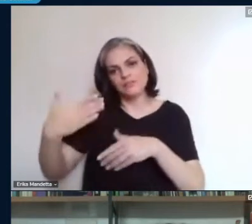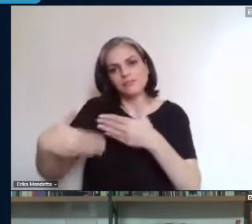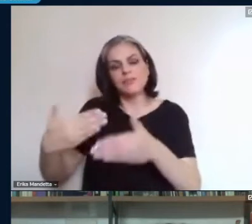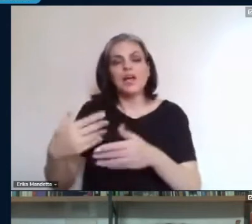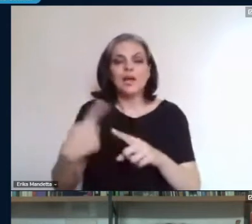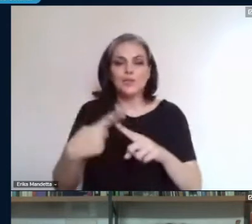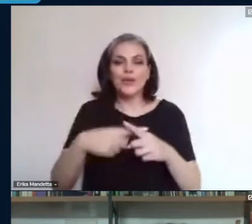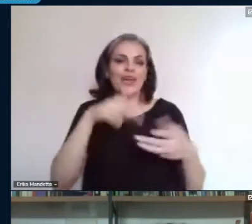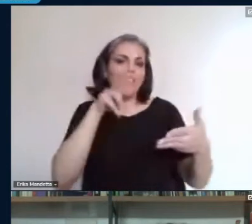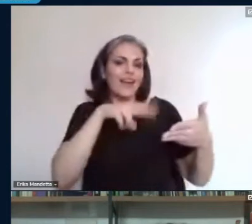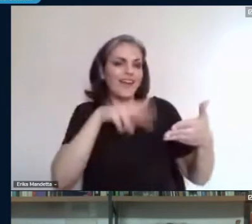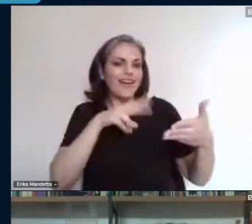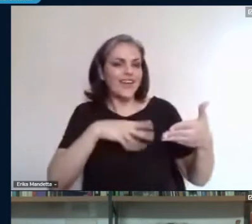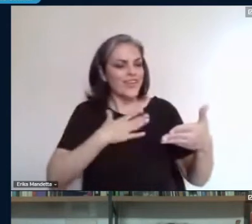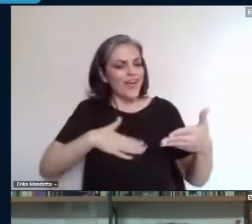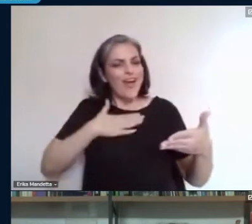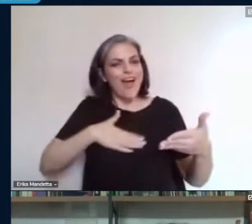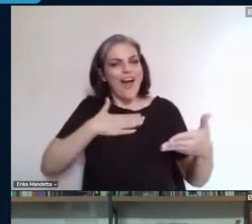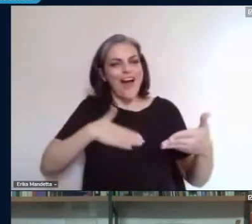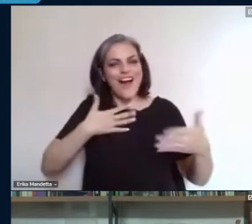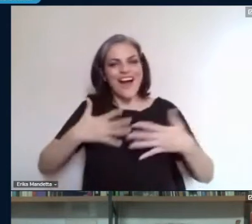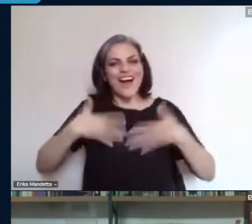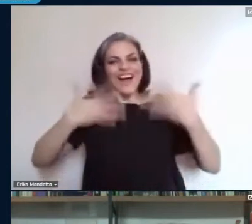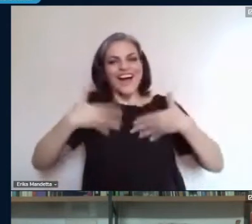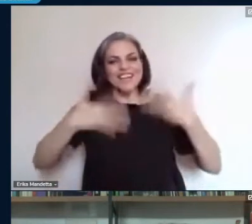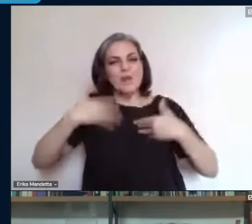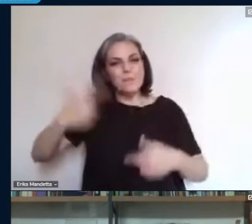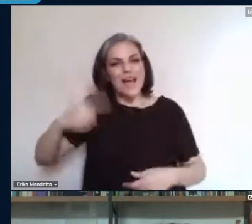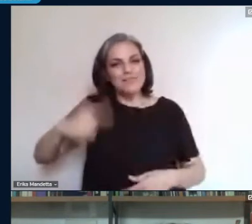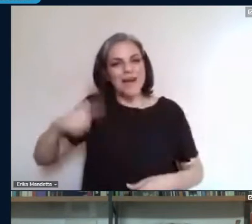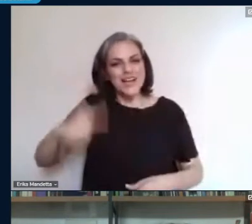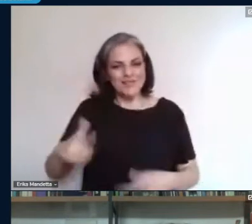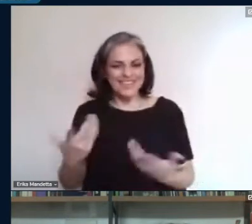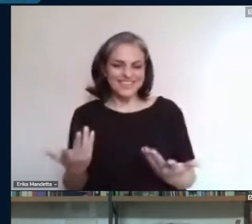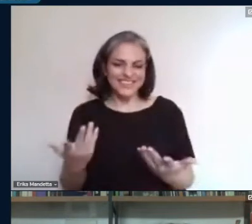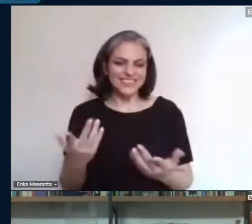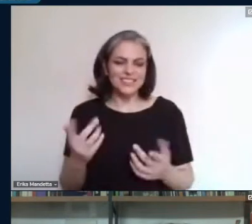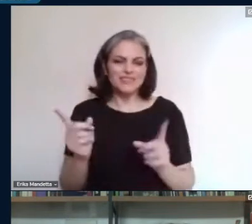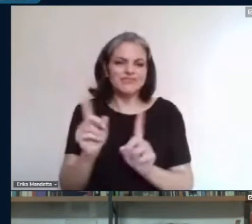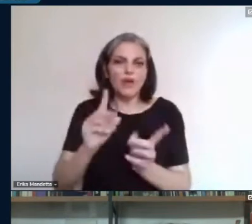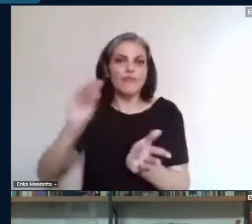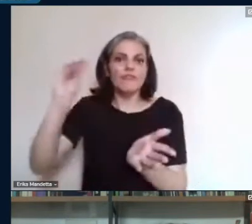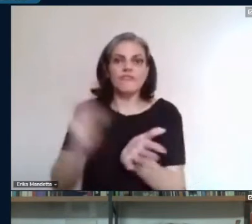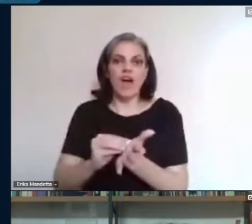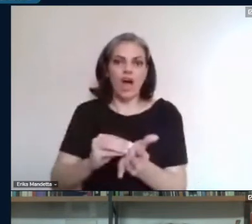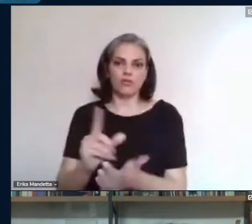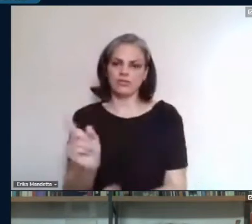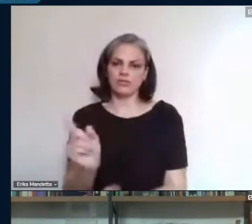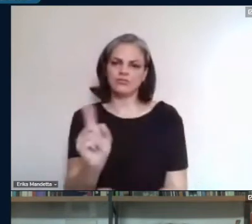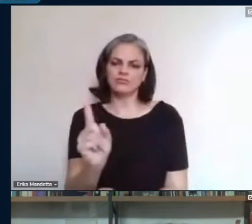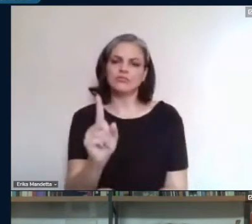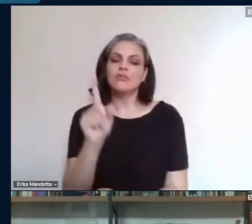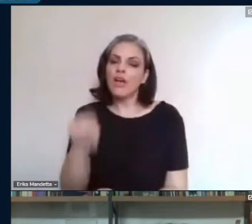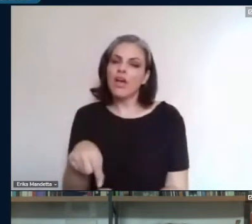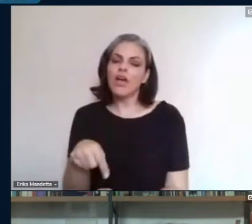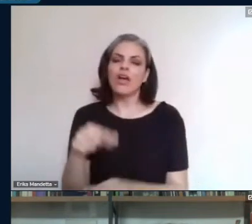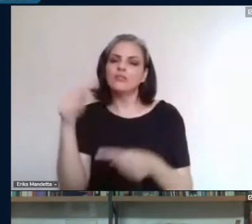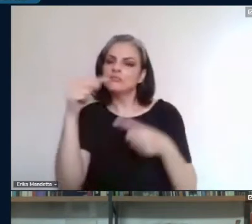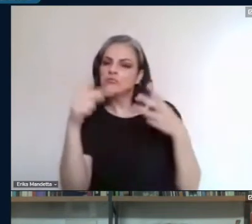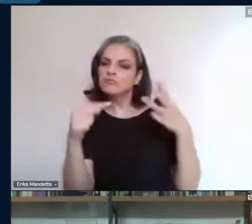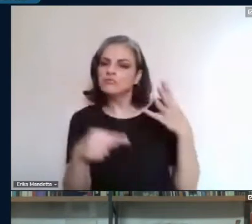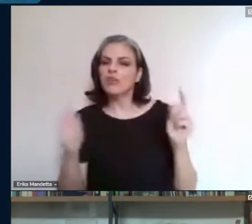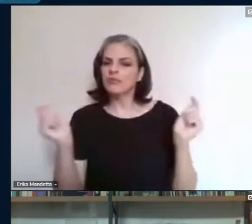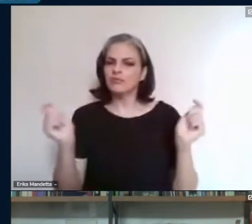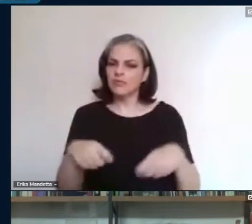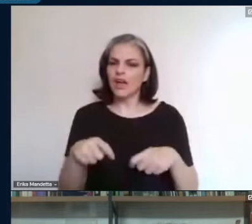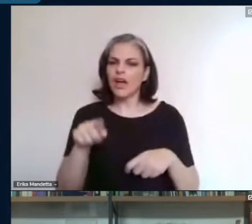gente vai também se empolgando. Isso não quer dizer que falta, não, são questões que eu acho que resolve tranquilamente com